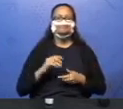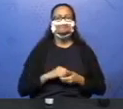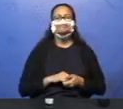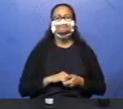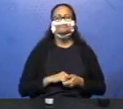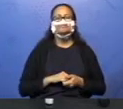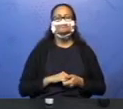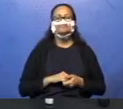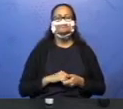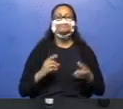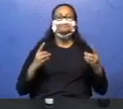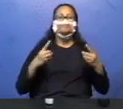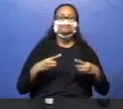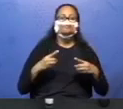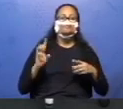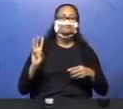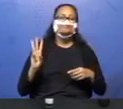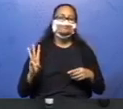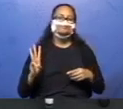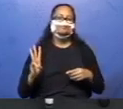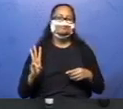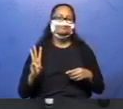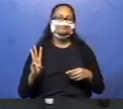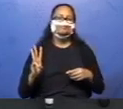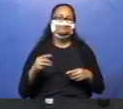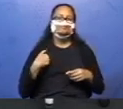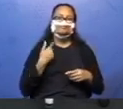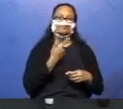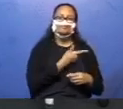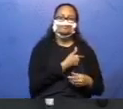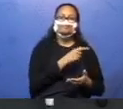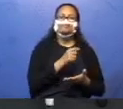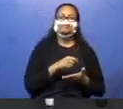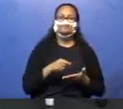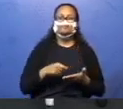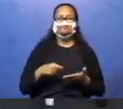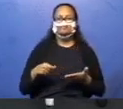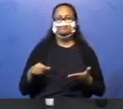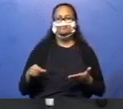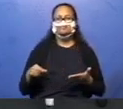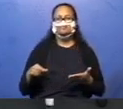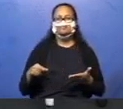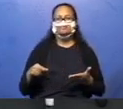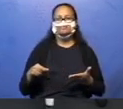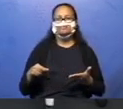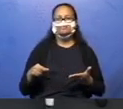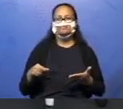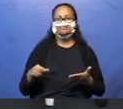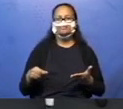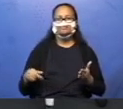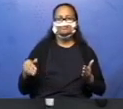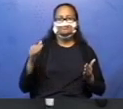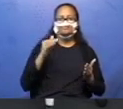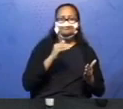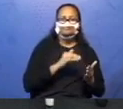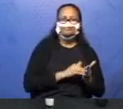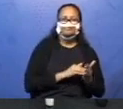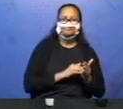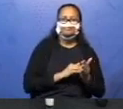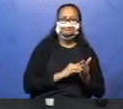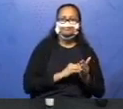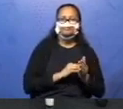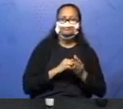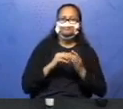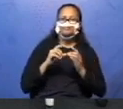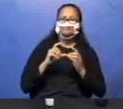No desafio 3, nós vamos escrever a última estrofe do